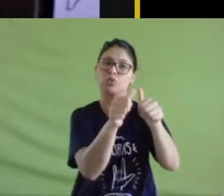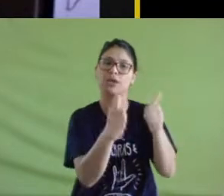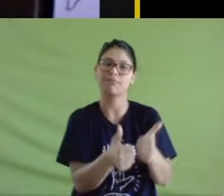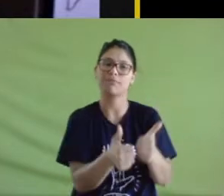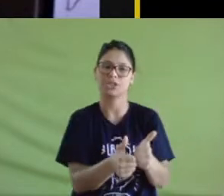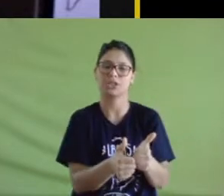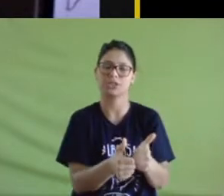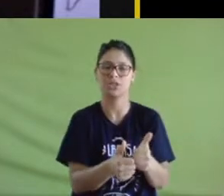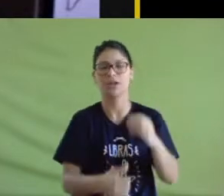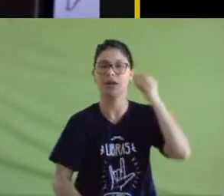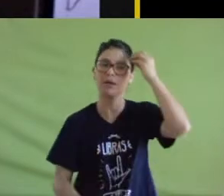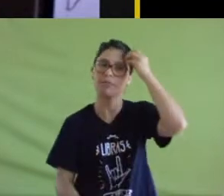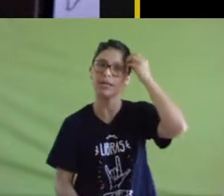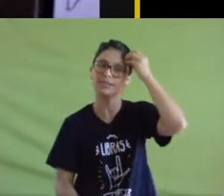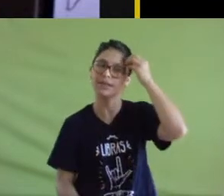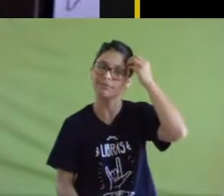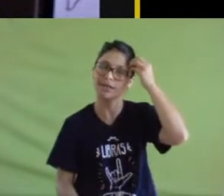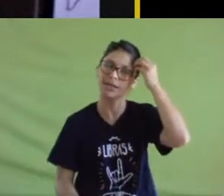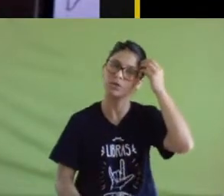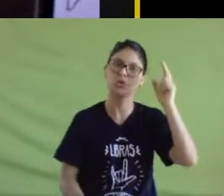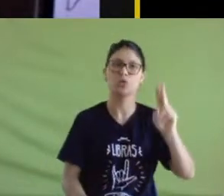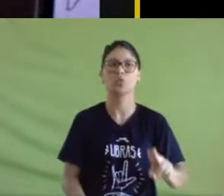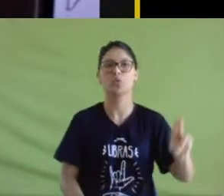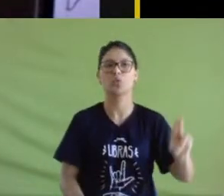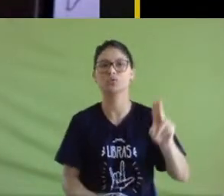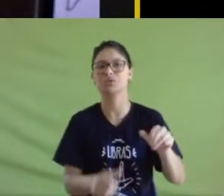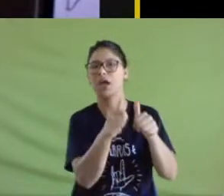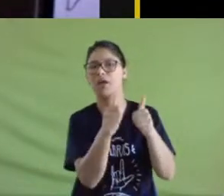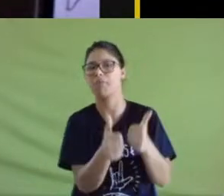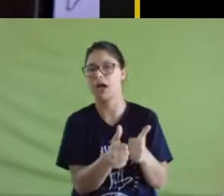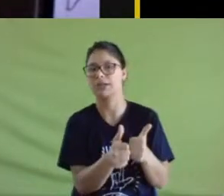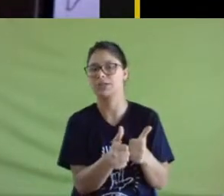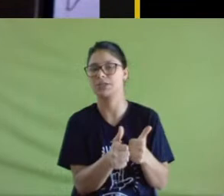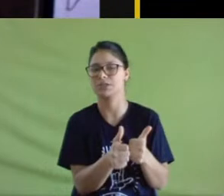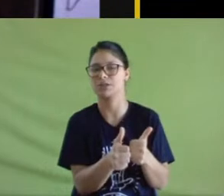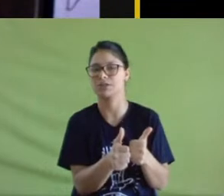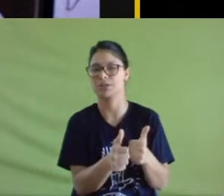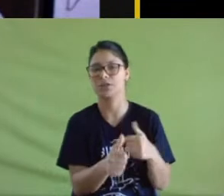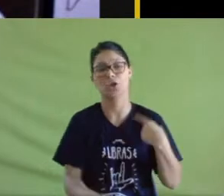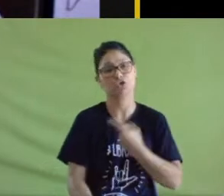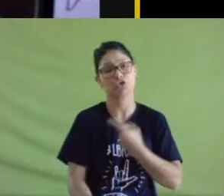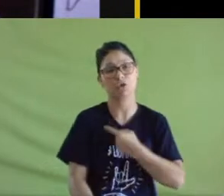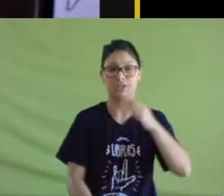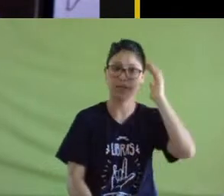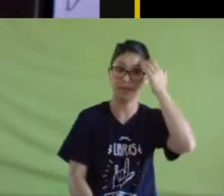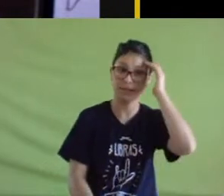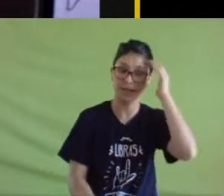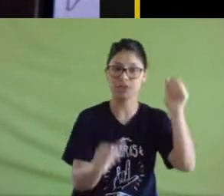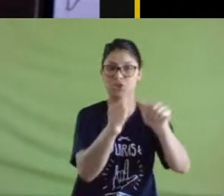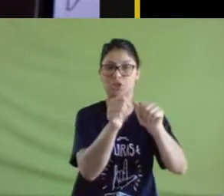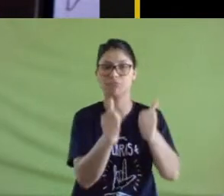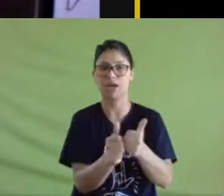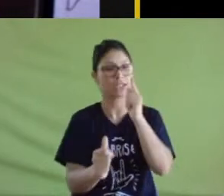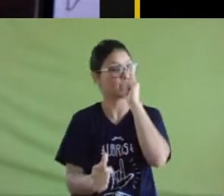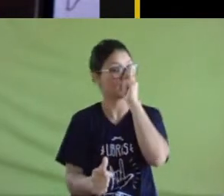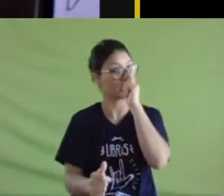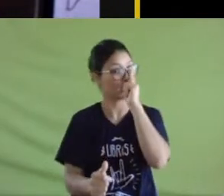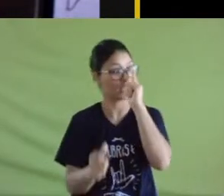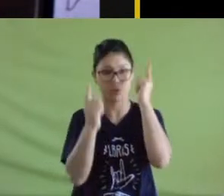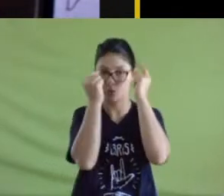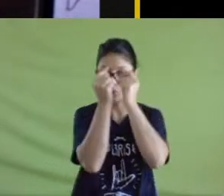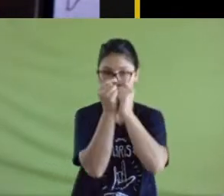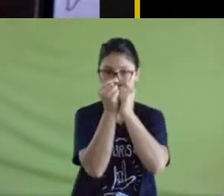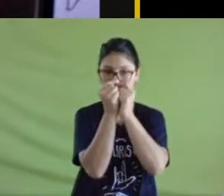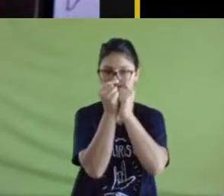O pensamento, ele se faz por meio de imagens. E a gente entende imagem como os gregos entendiam,